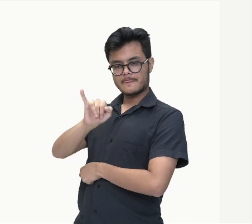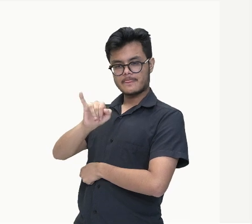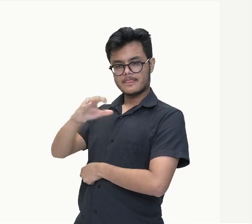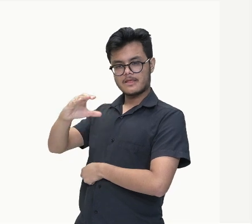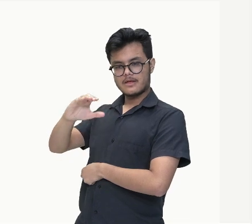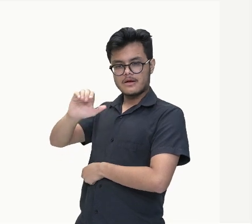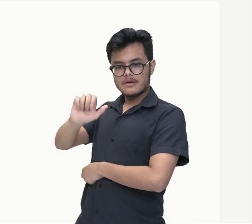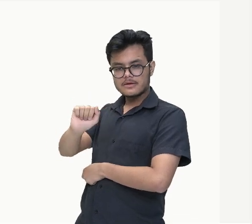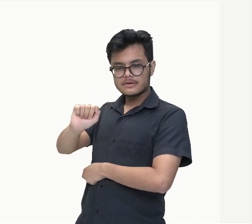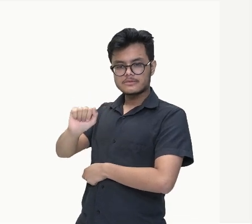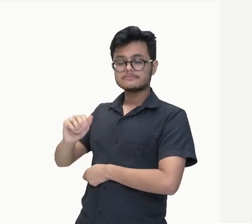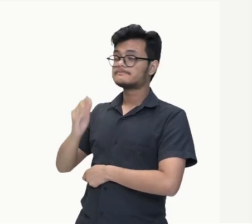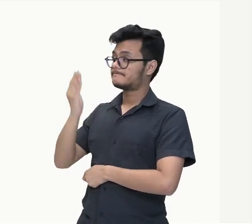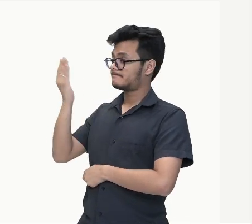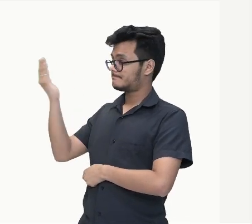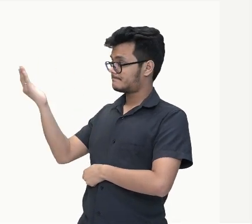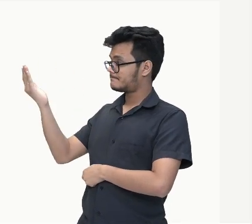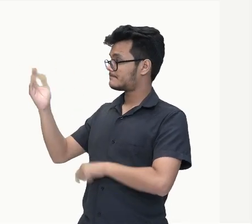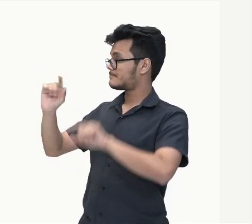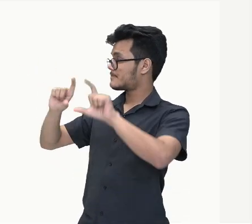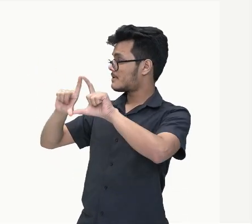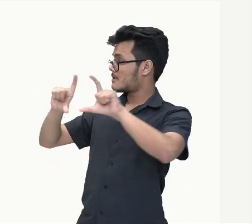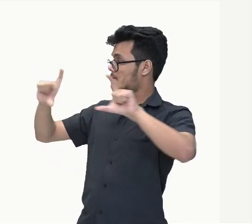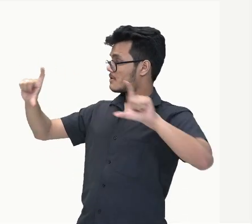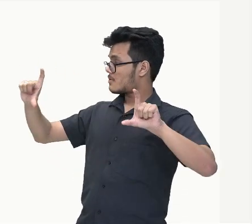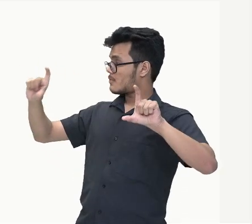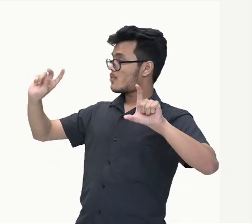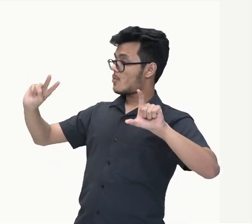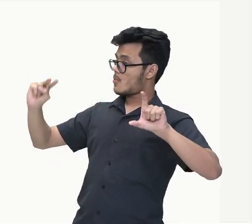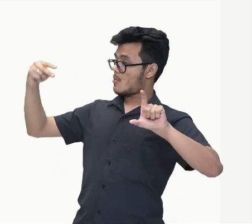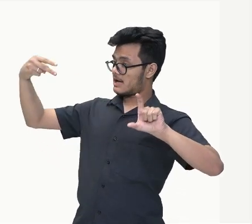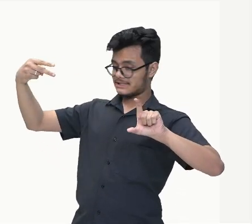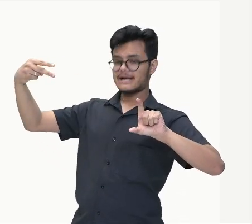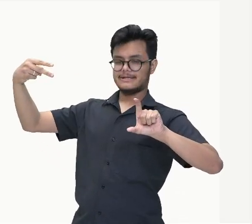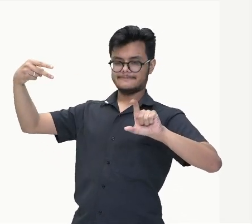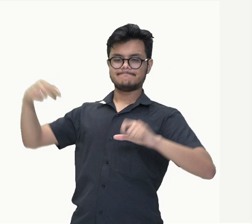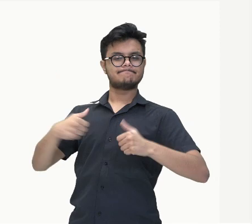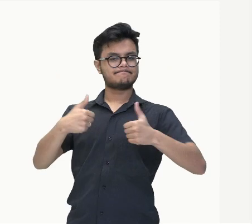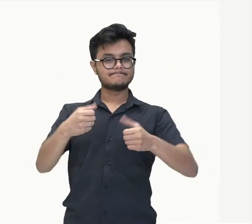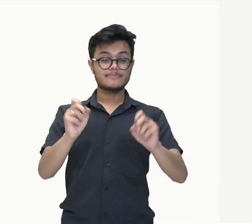a forma algébrica da função quadrática, ok?